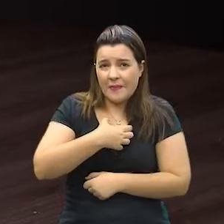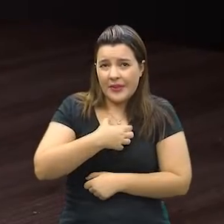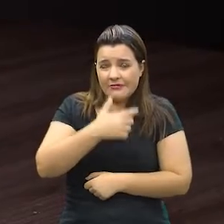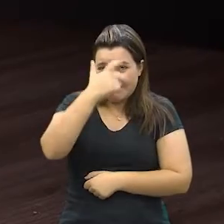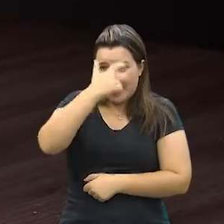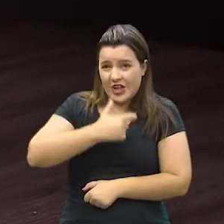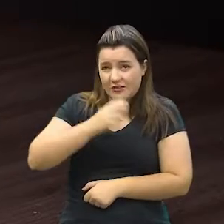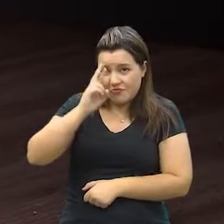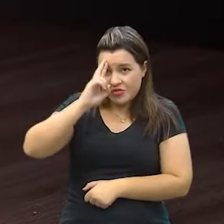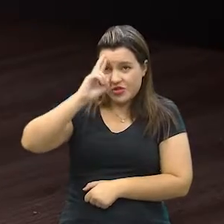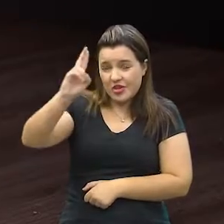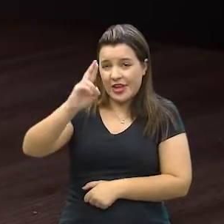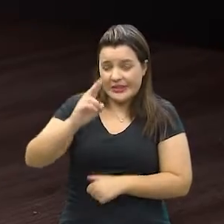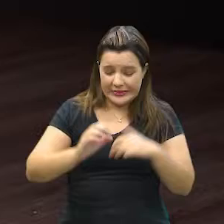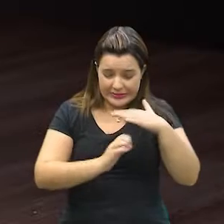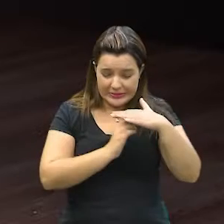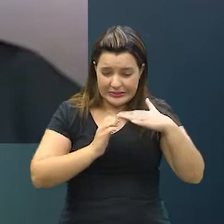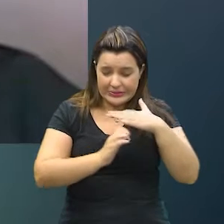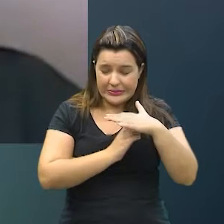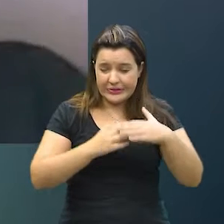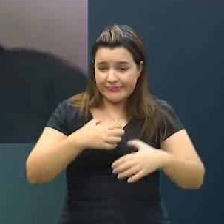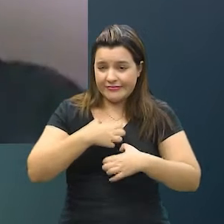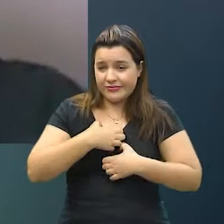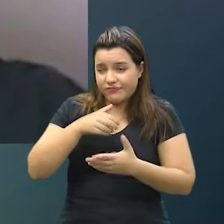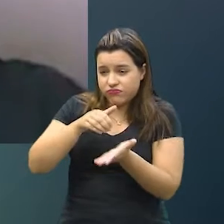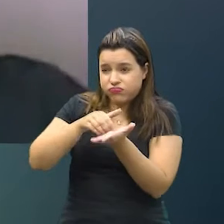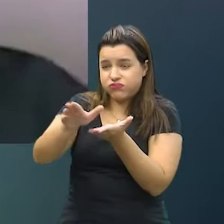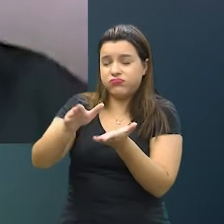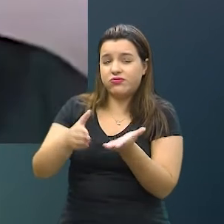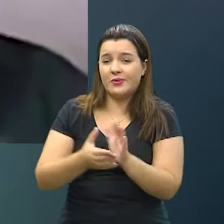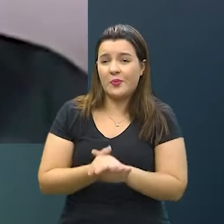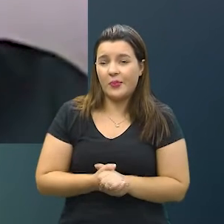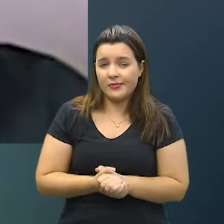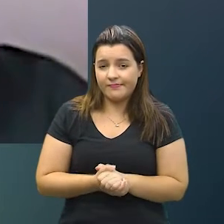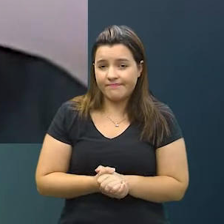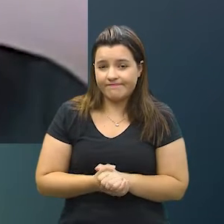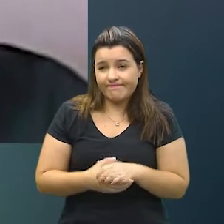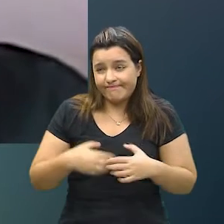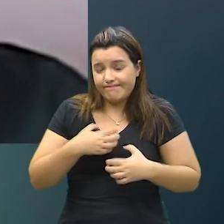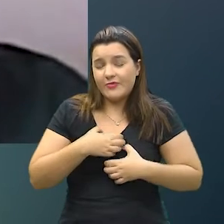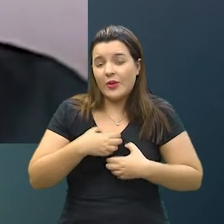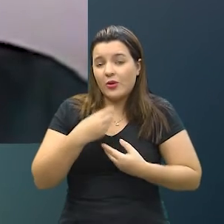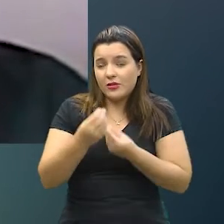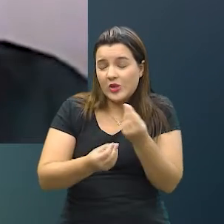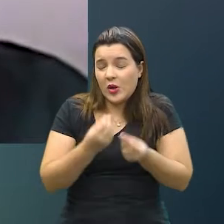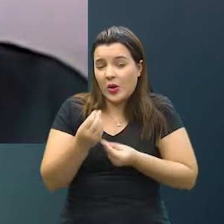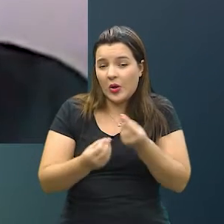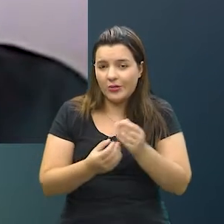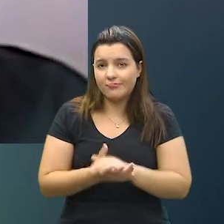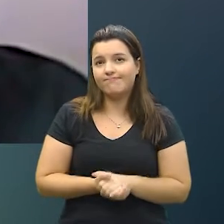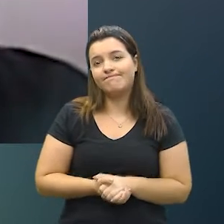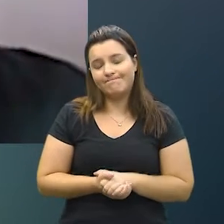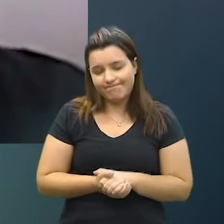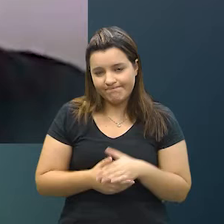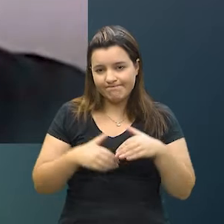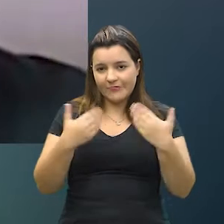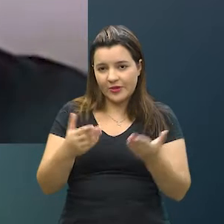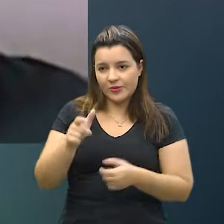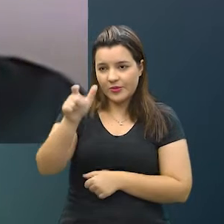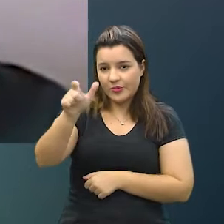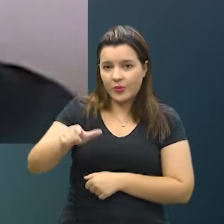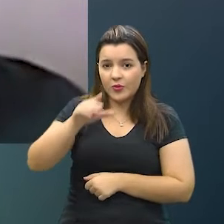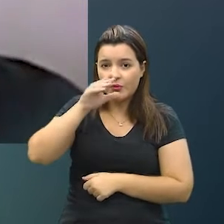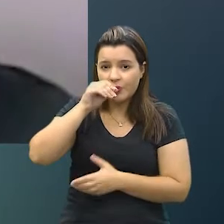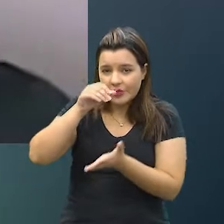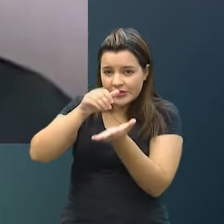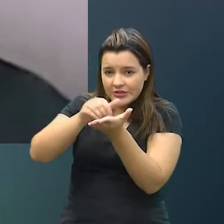quando tem que lidar com uma situação como essa? Então, eu tive que desligar esses colaboradores, né? Só que,